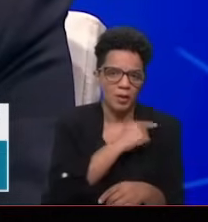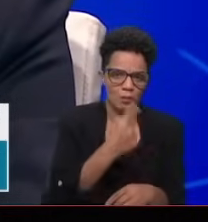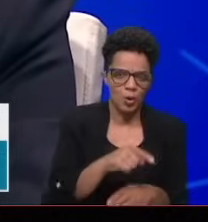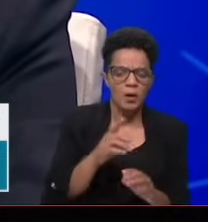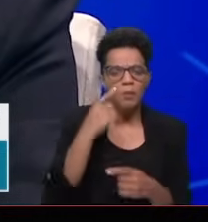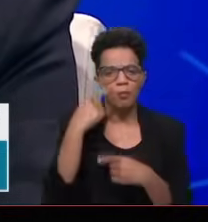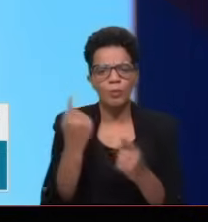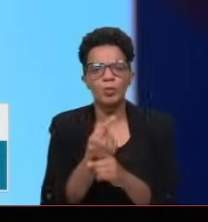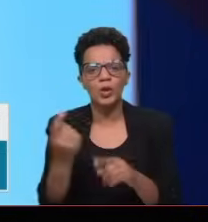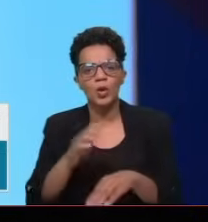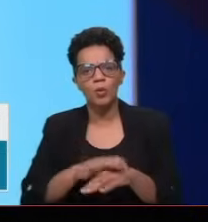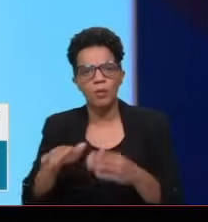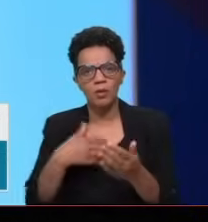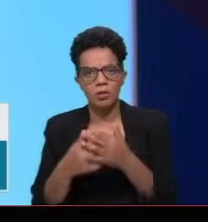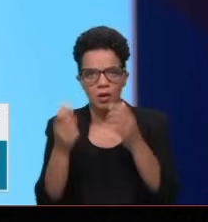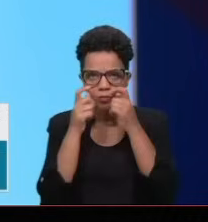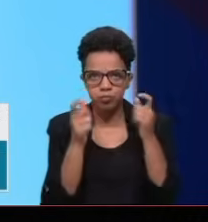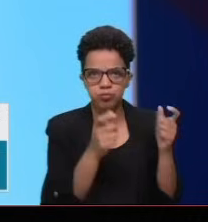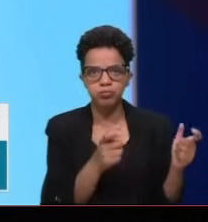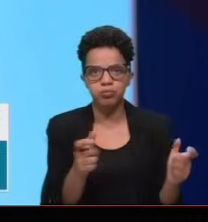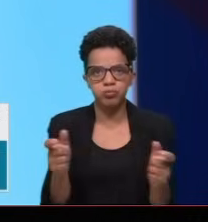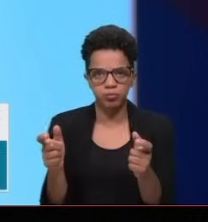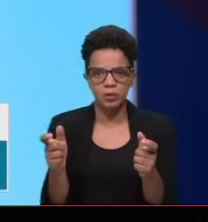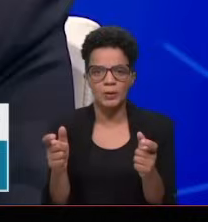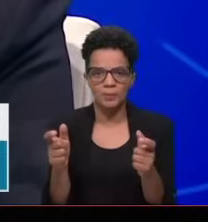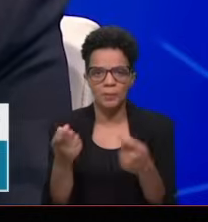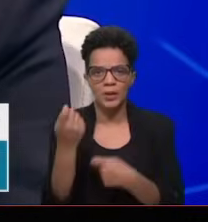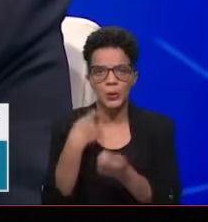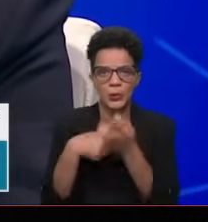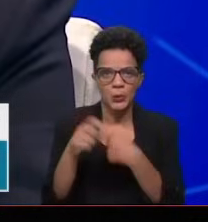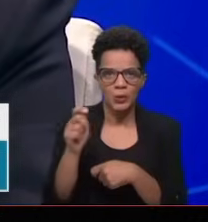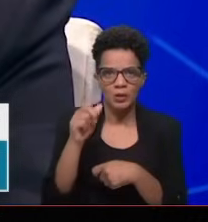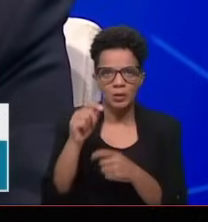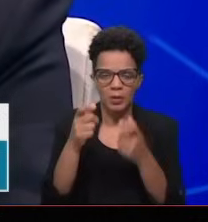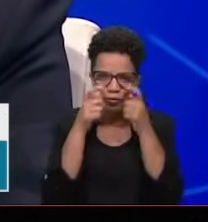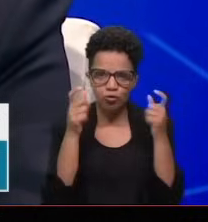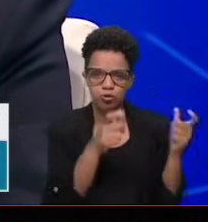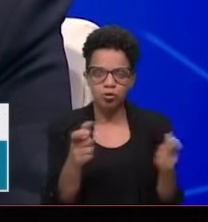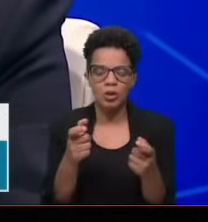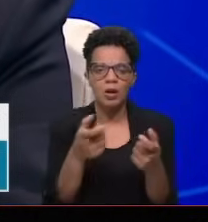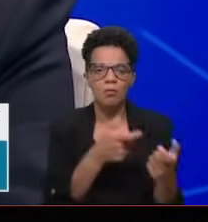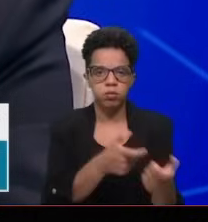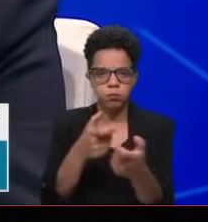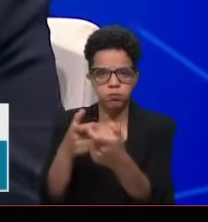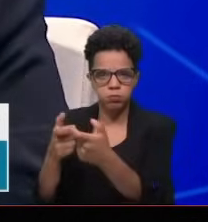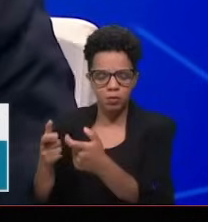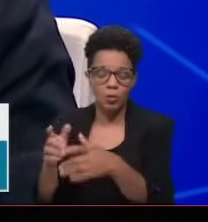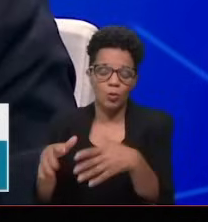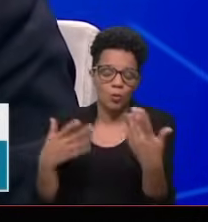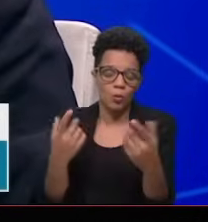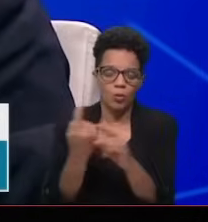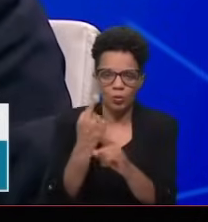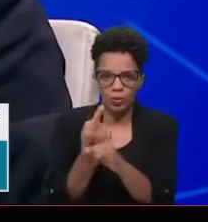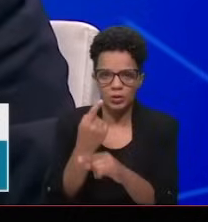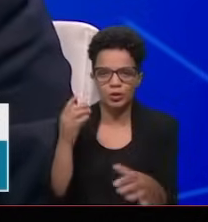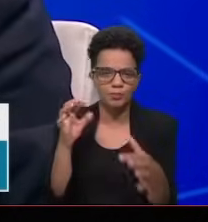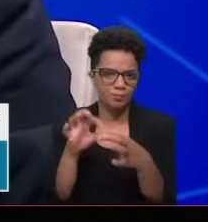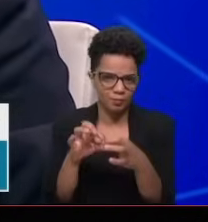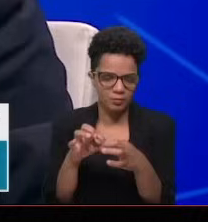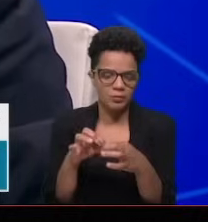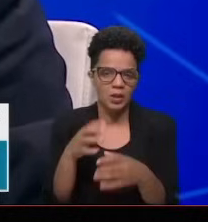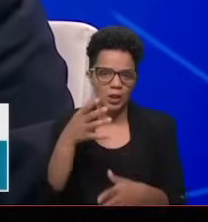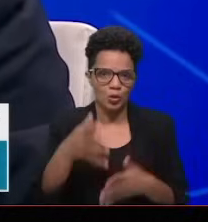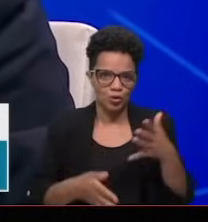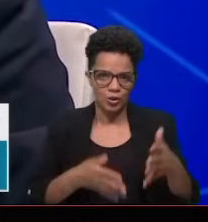mas pública para controlar precisamente a a venda e o controle das armas que saem dessa ou das Armas ou dos produtos que saem dessa